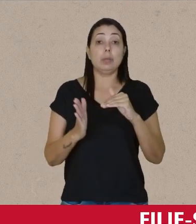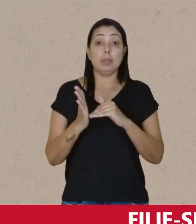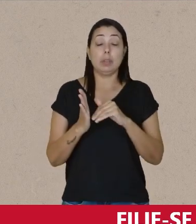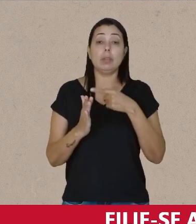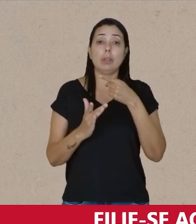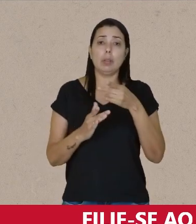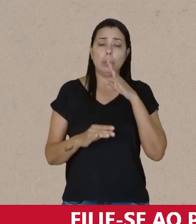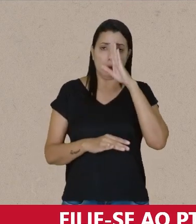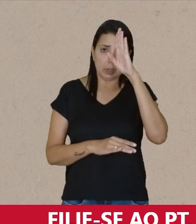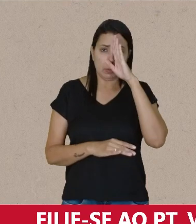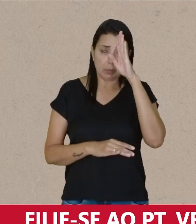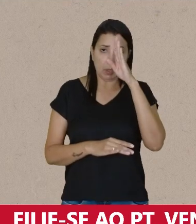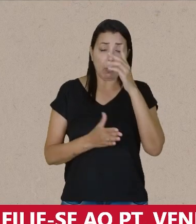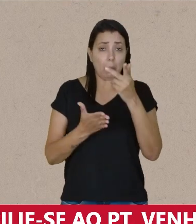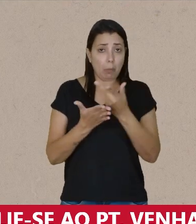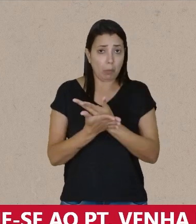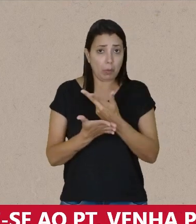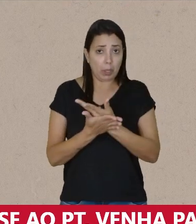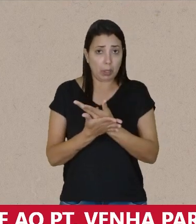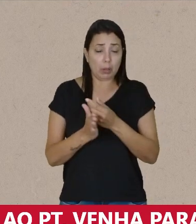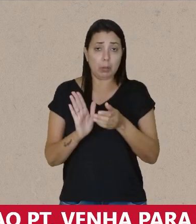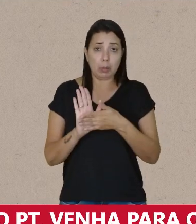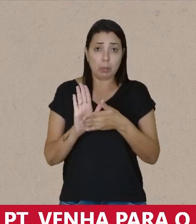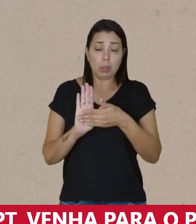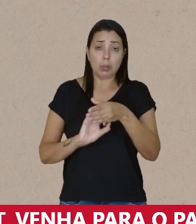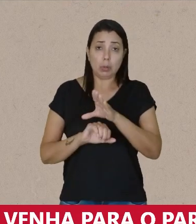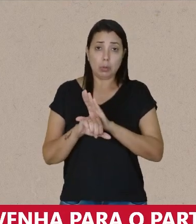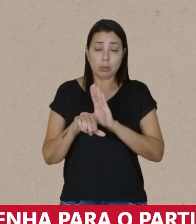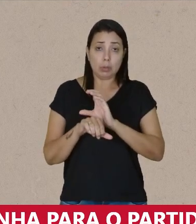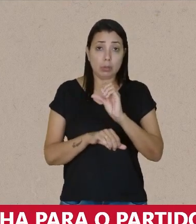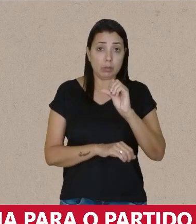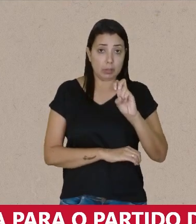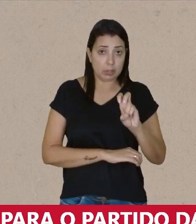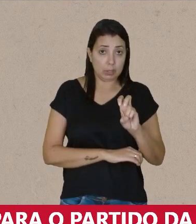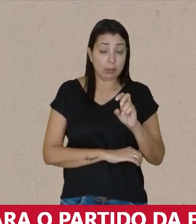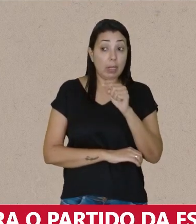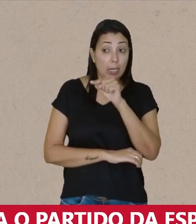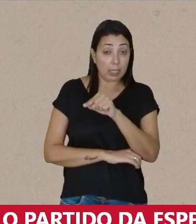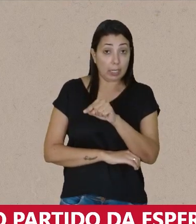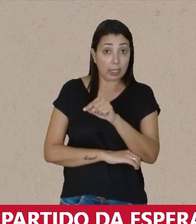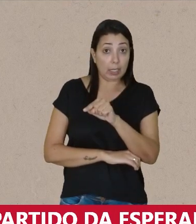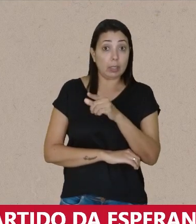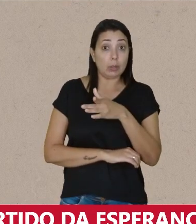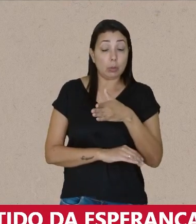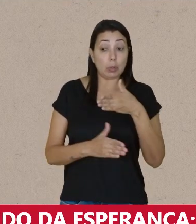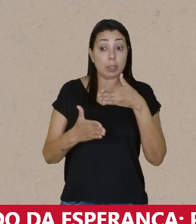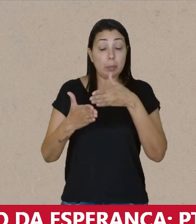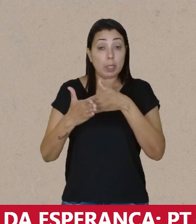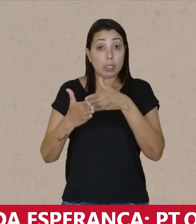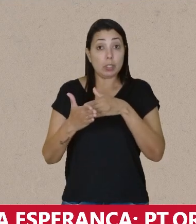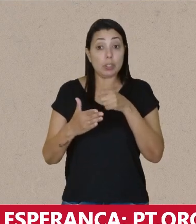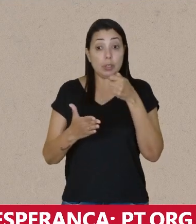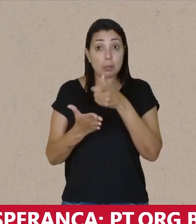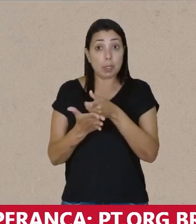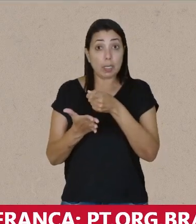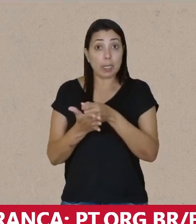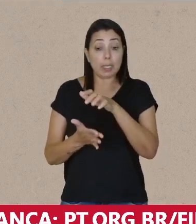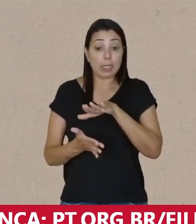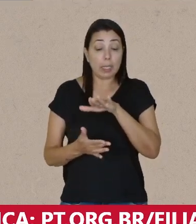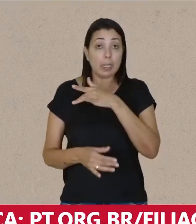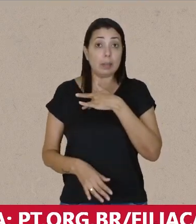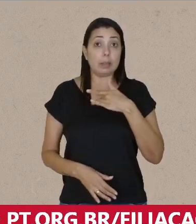sobre as principais consequências da emenda constitucional 95, aquela do teto de gastos na área da